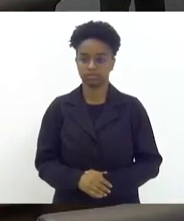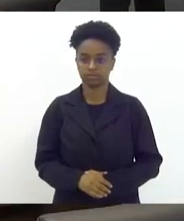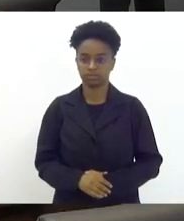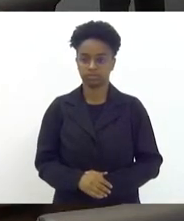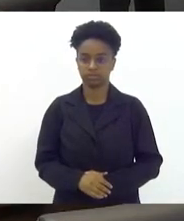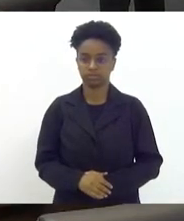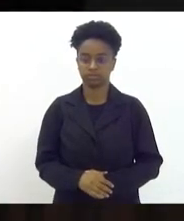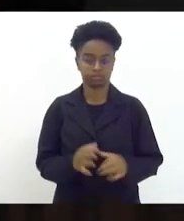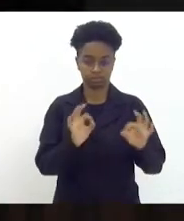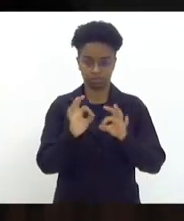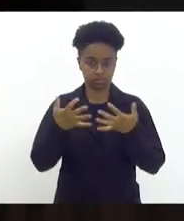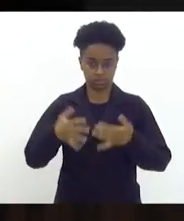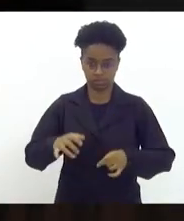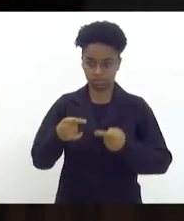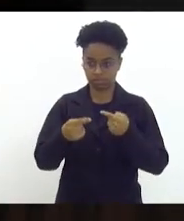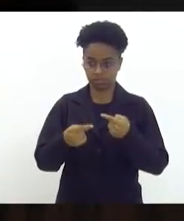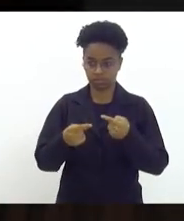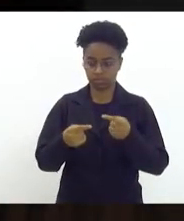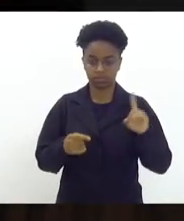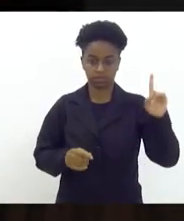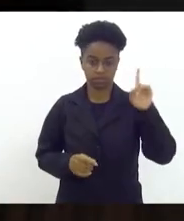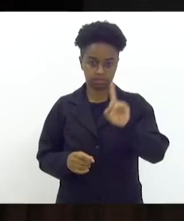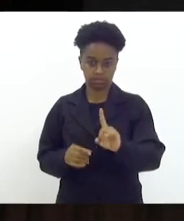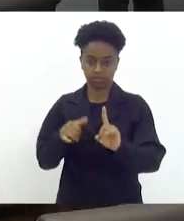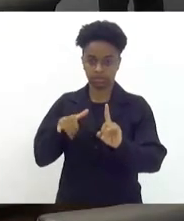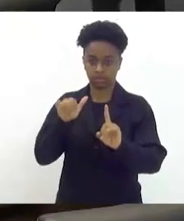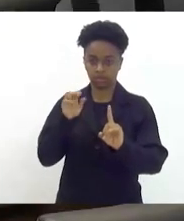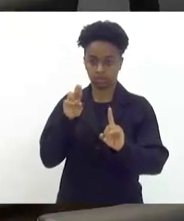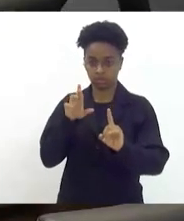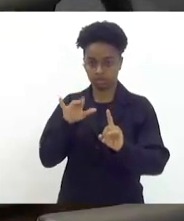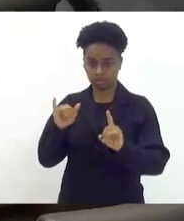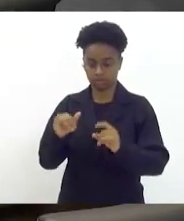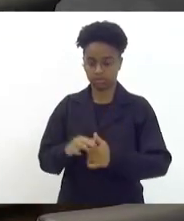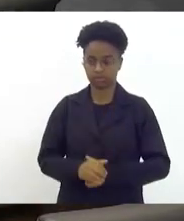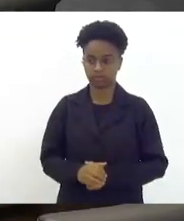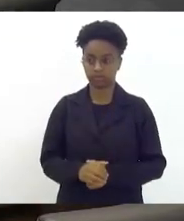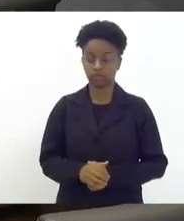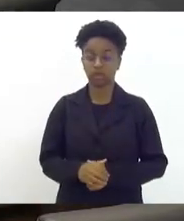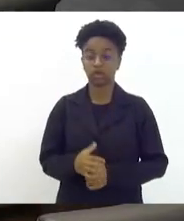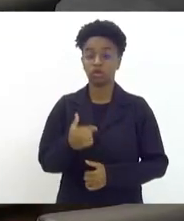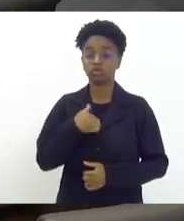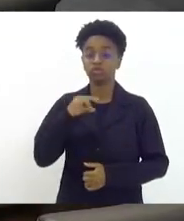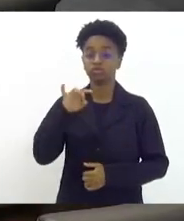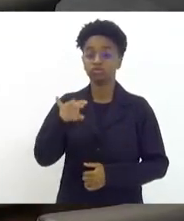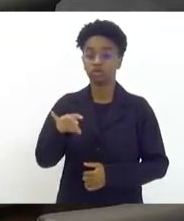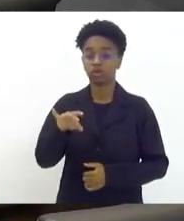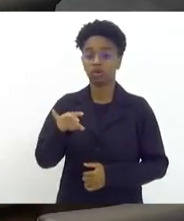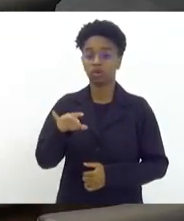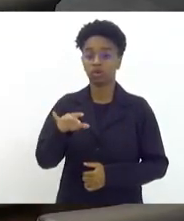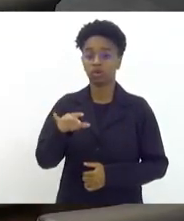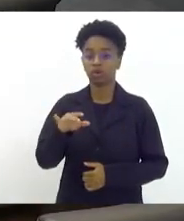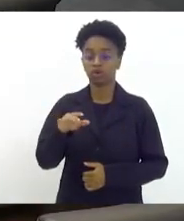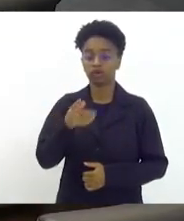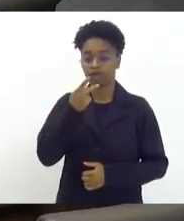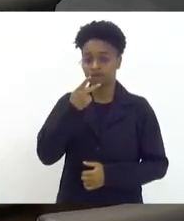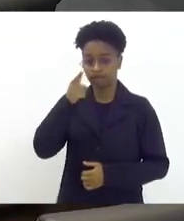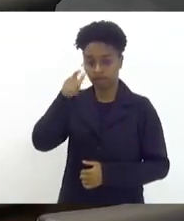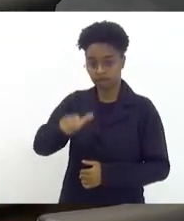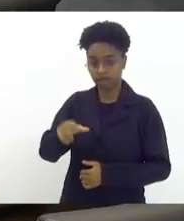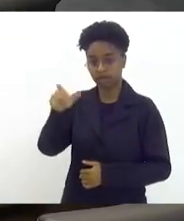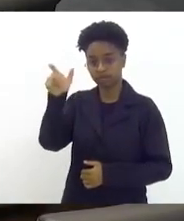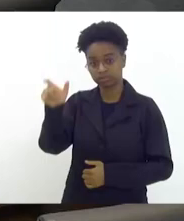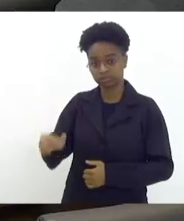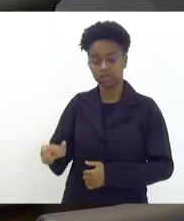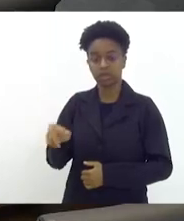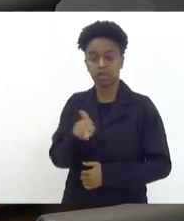não havendo mais quem querer a deputado Yuri por favor só reforçar a fala da deputada Érica takimoto